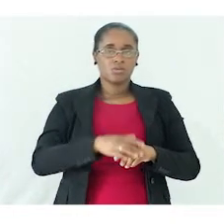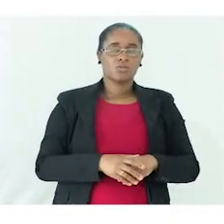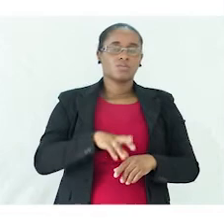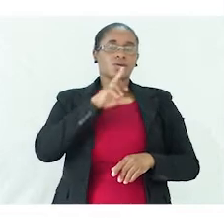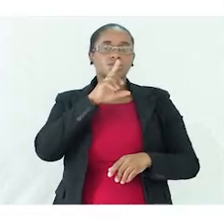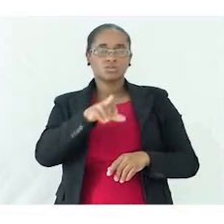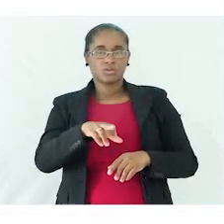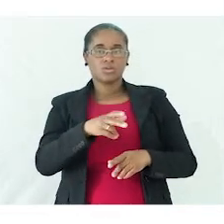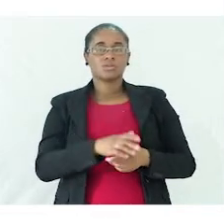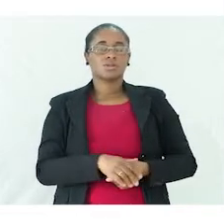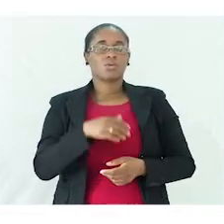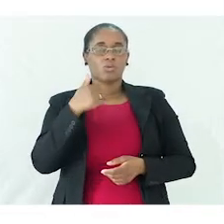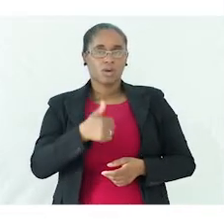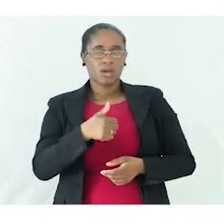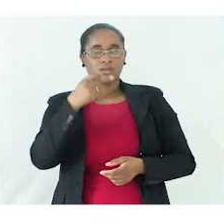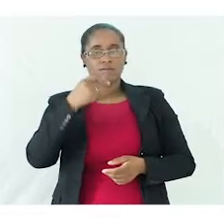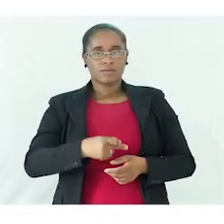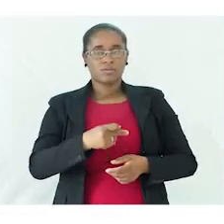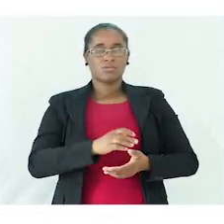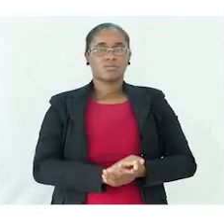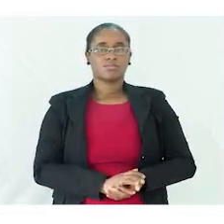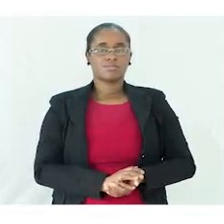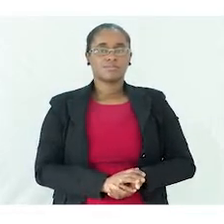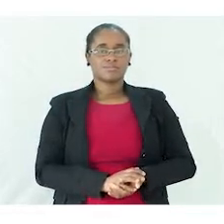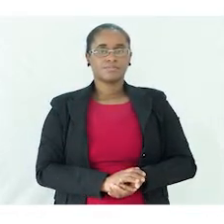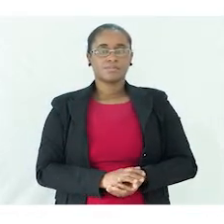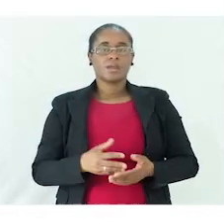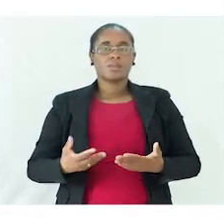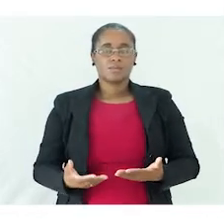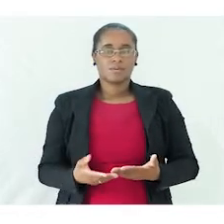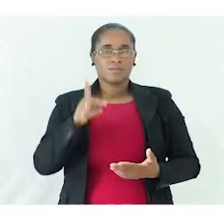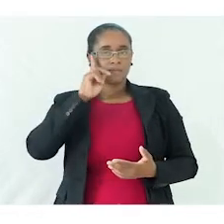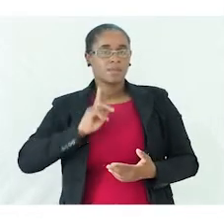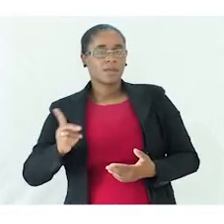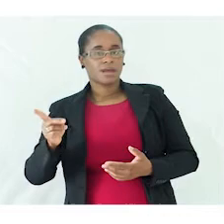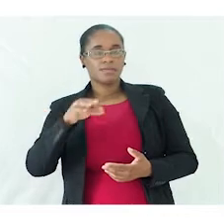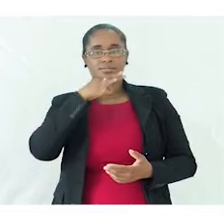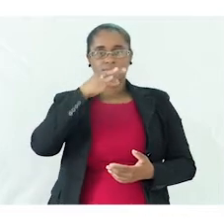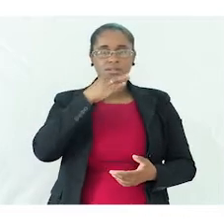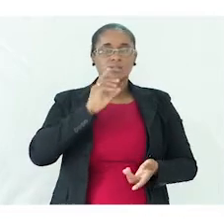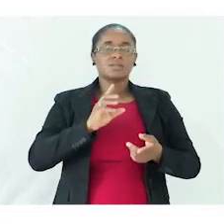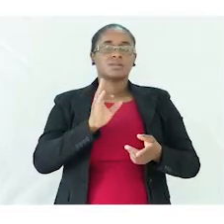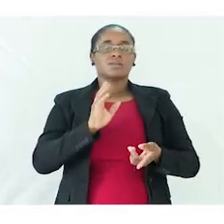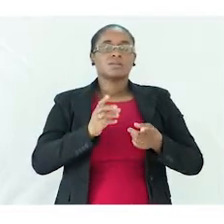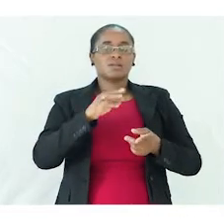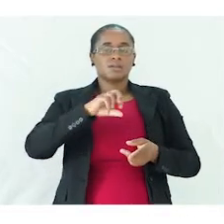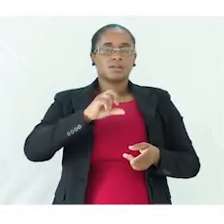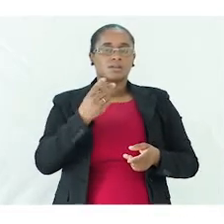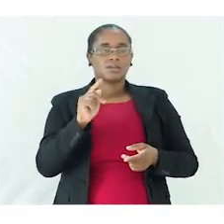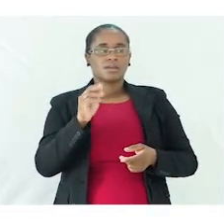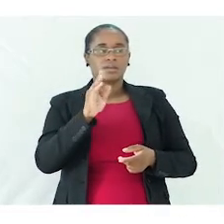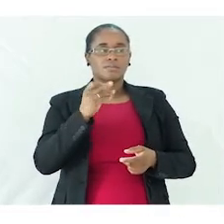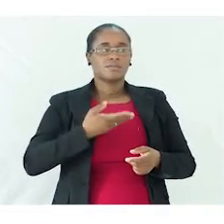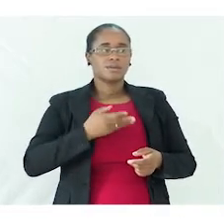de burro. E para aproveitarmos morfologicamente,